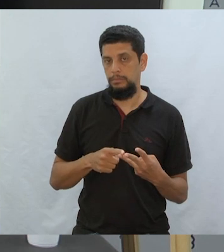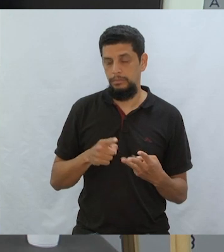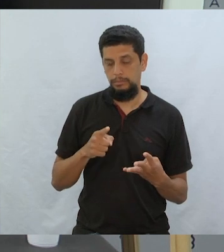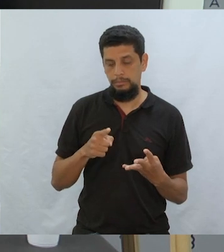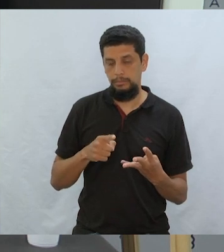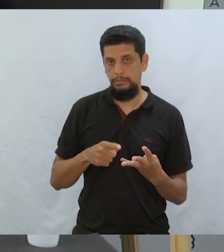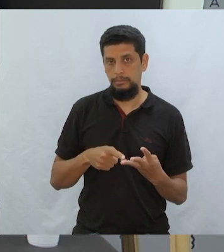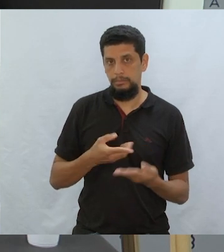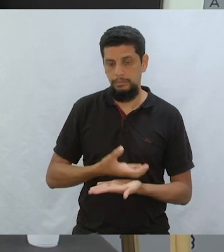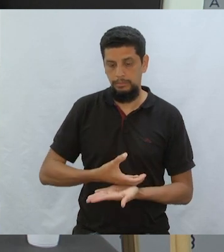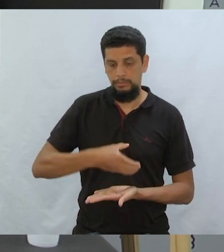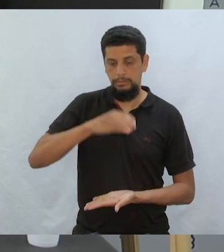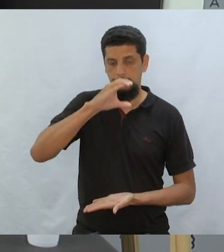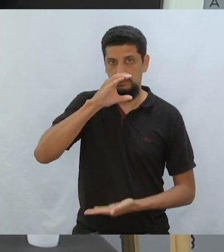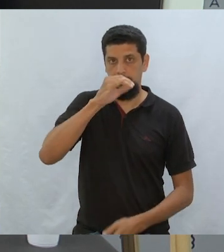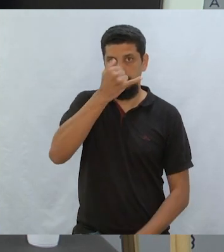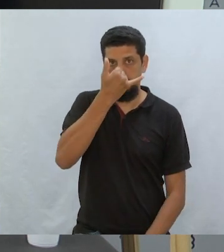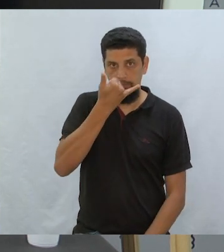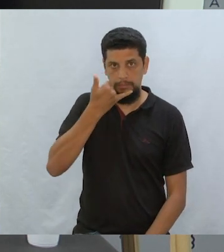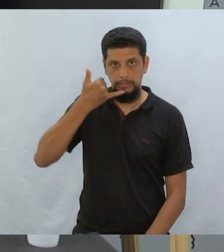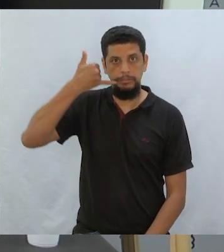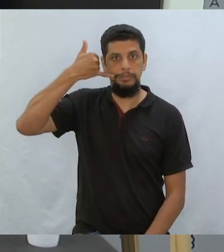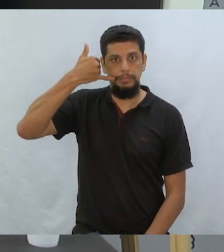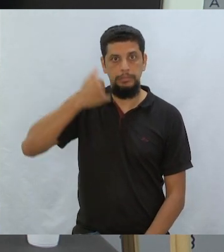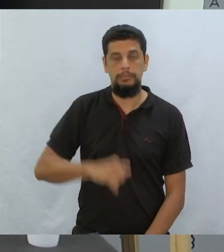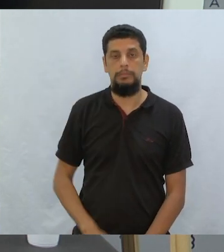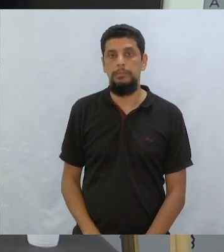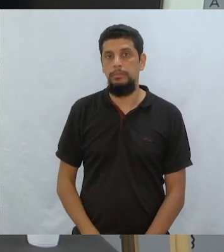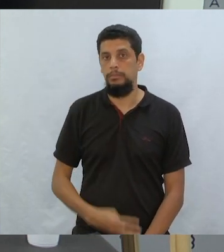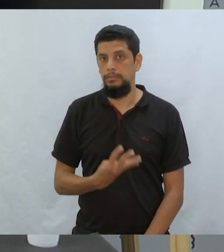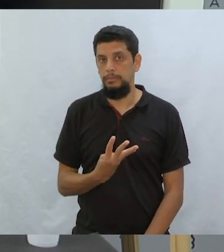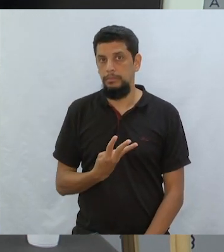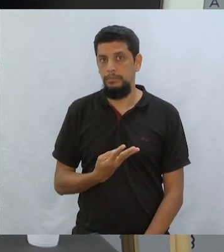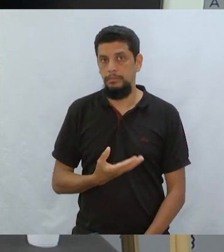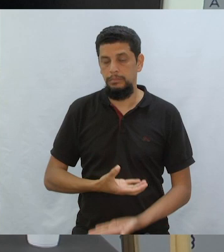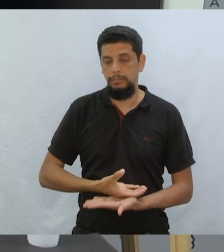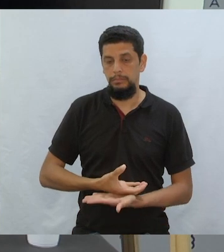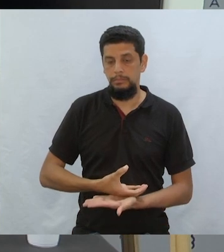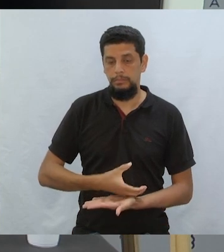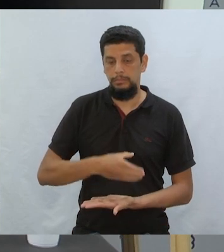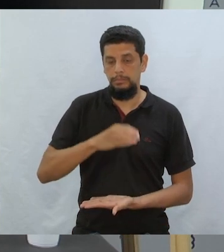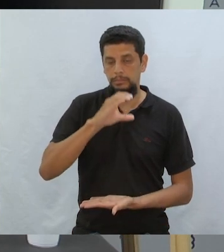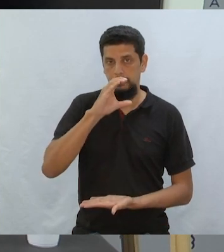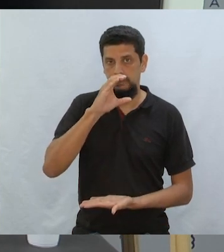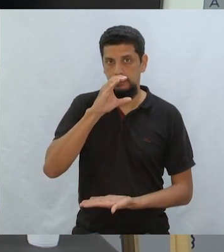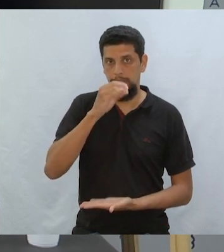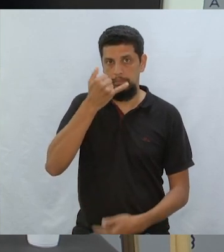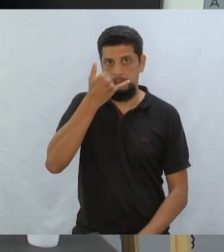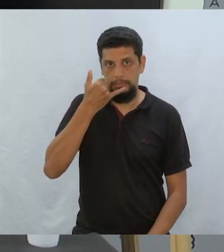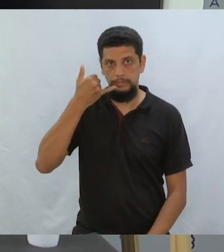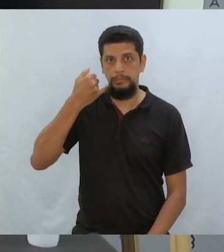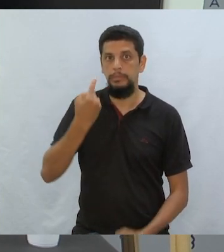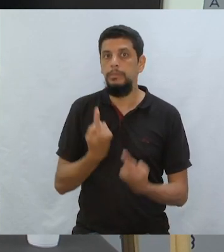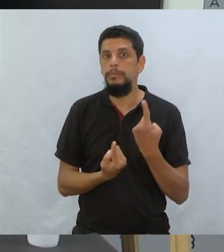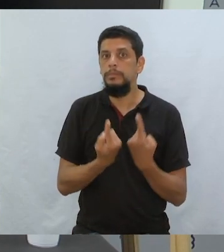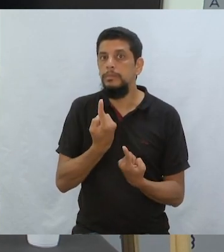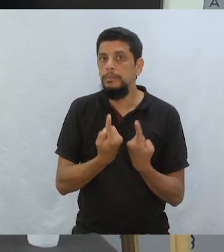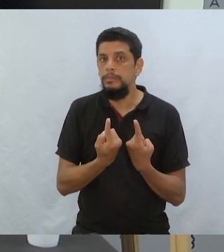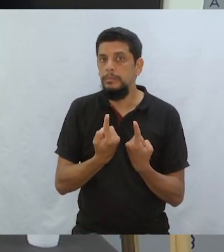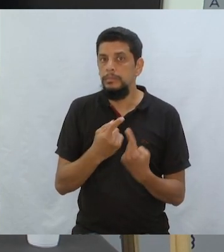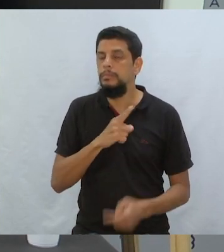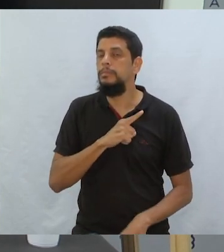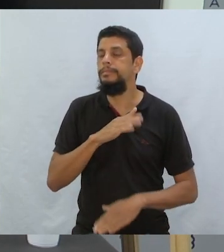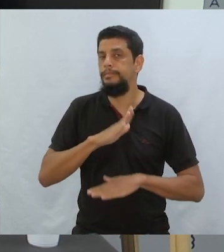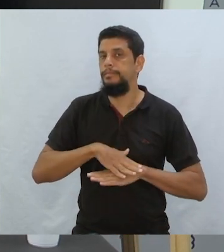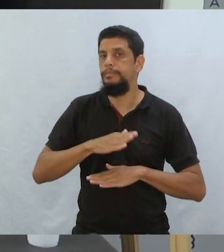2, 3, 4. 4 copos na mesa número 2. Então, qual das mesas